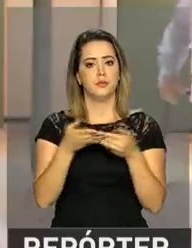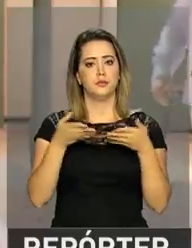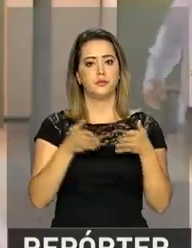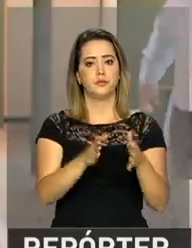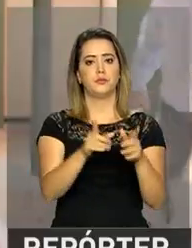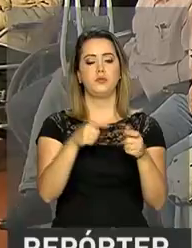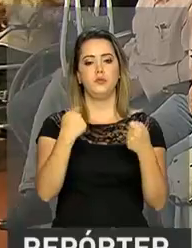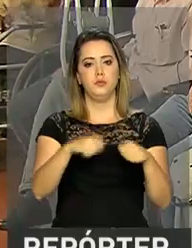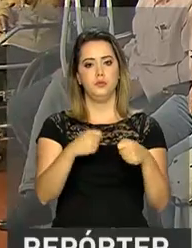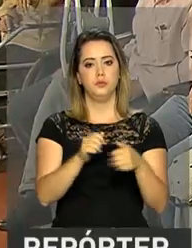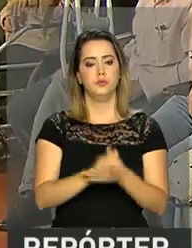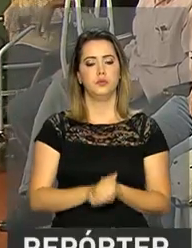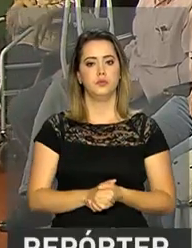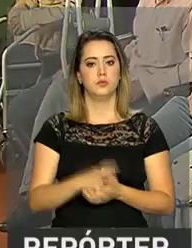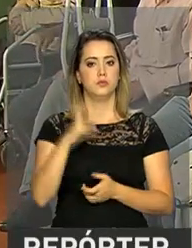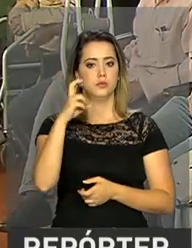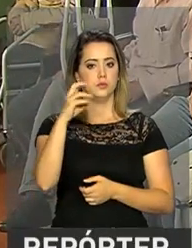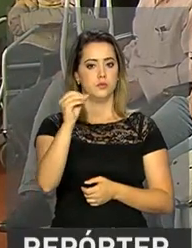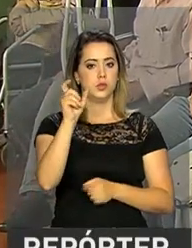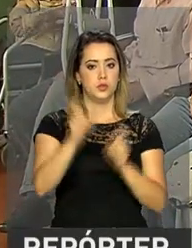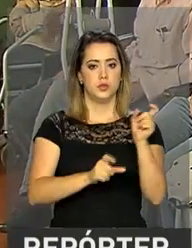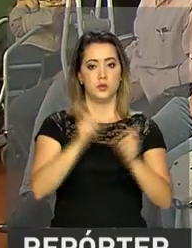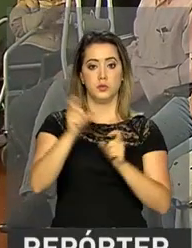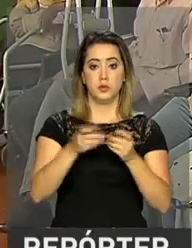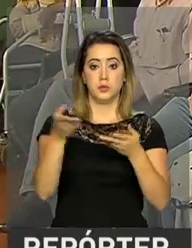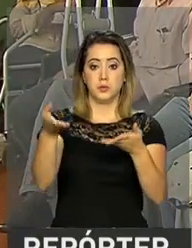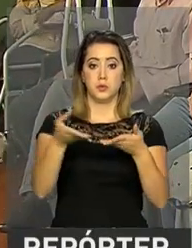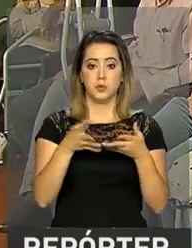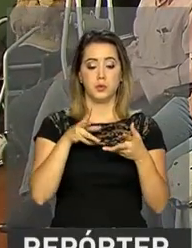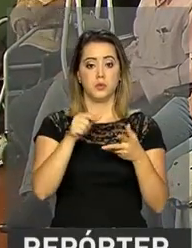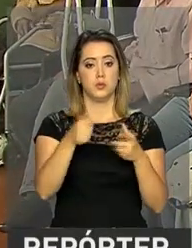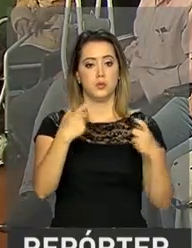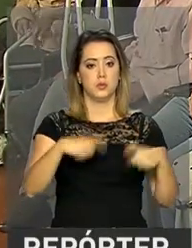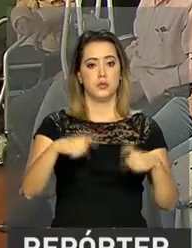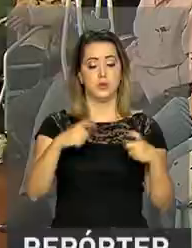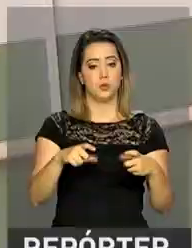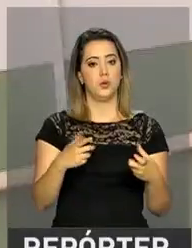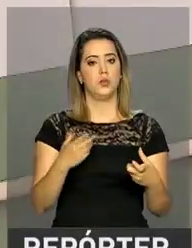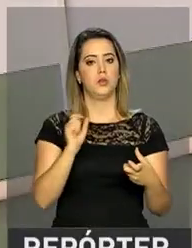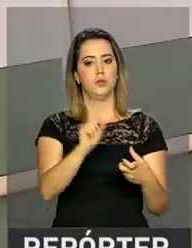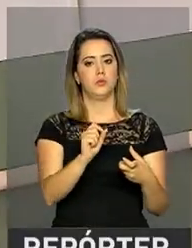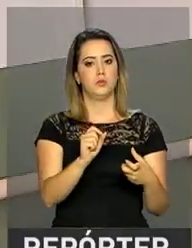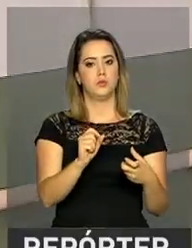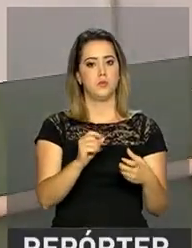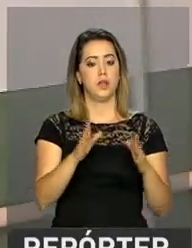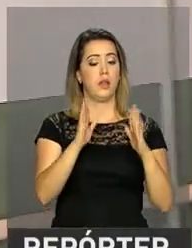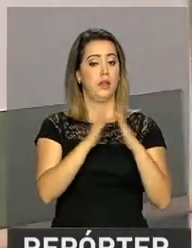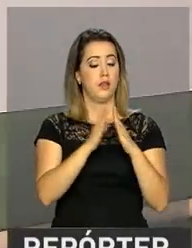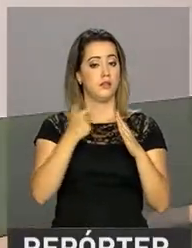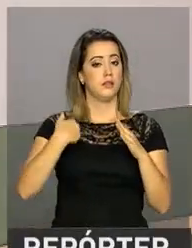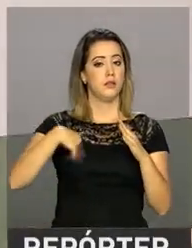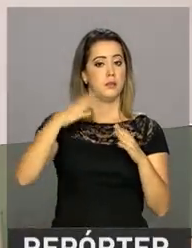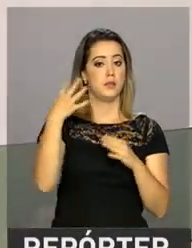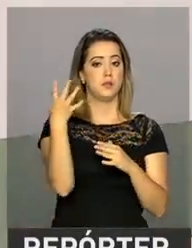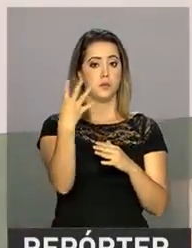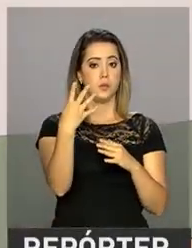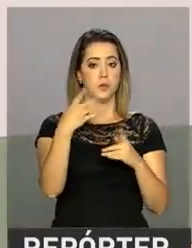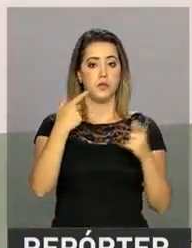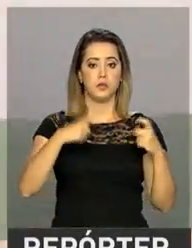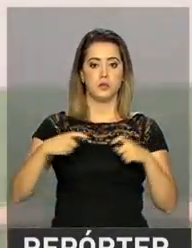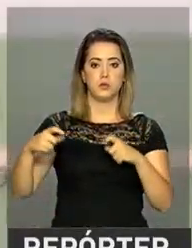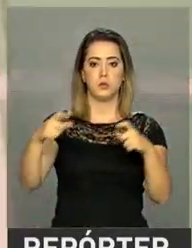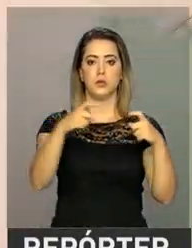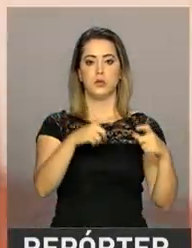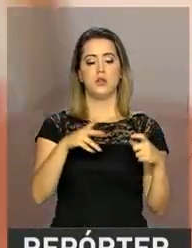encaminhamentos necessários. 50 pessoas são atendidas nesta unidade. A casa possui mais 4 postos